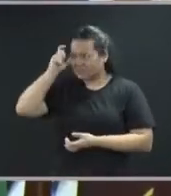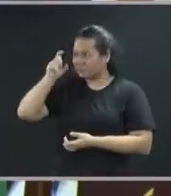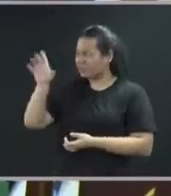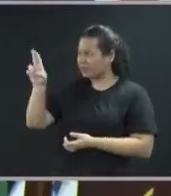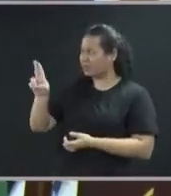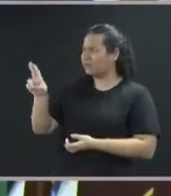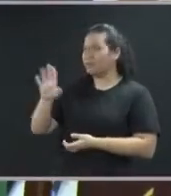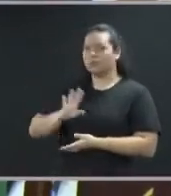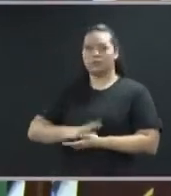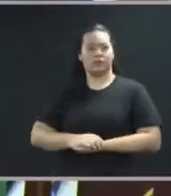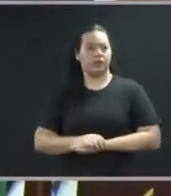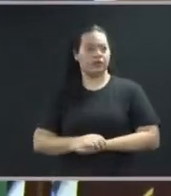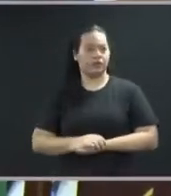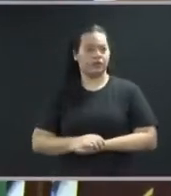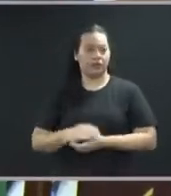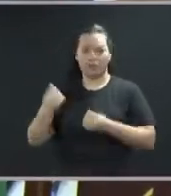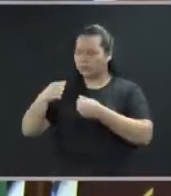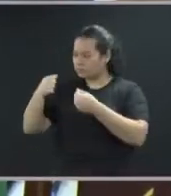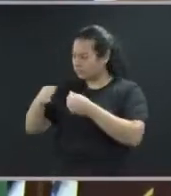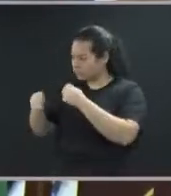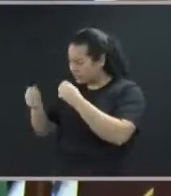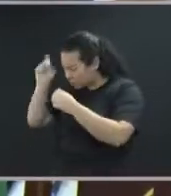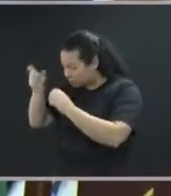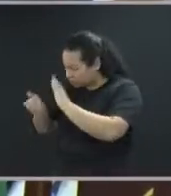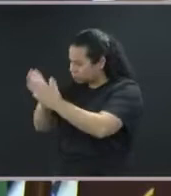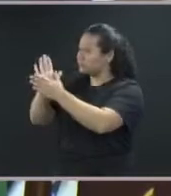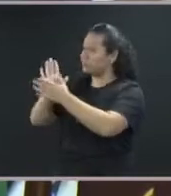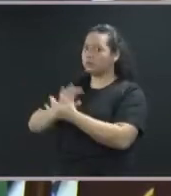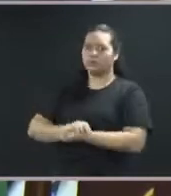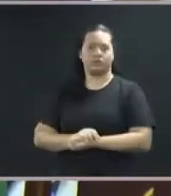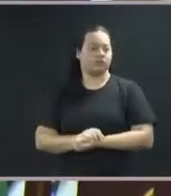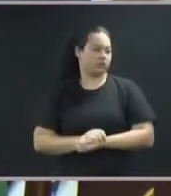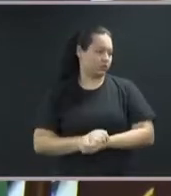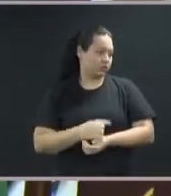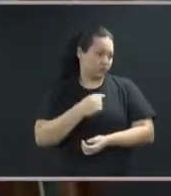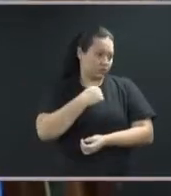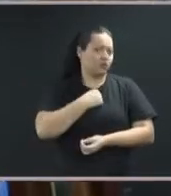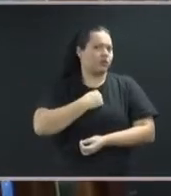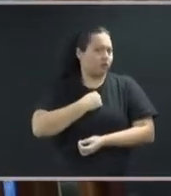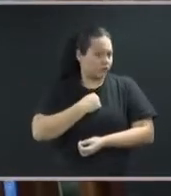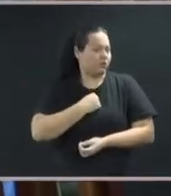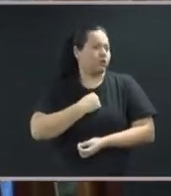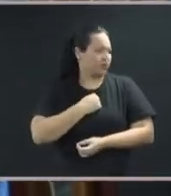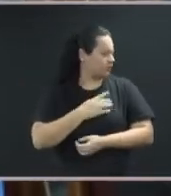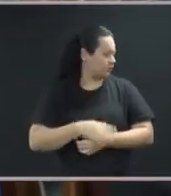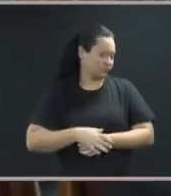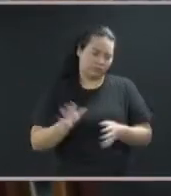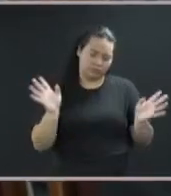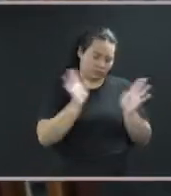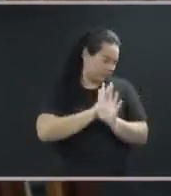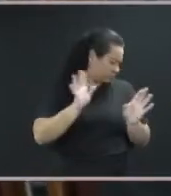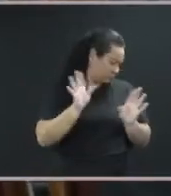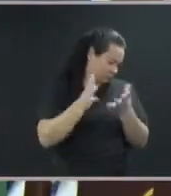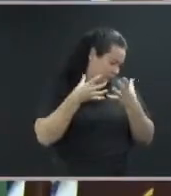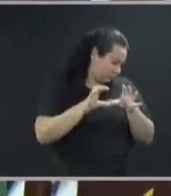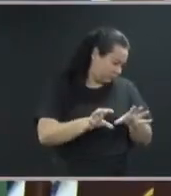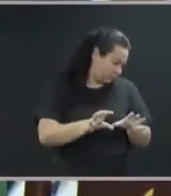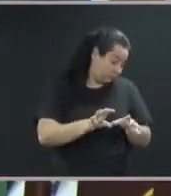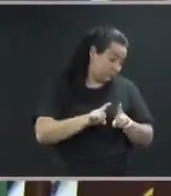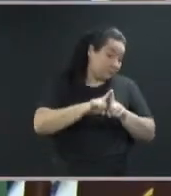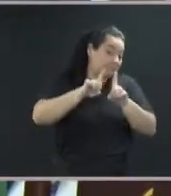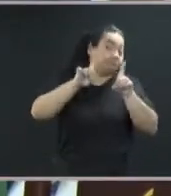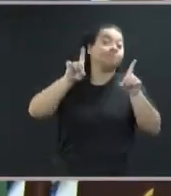estou esperando você faz tempo aí. Aí eu confesso para os irmãos que eu não ia, não. Mas a minha esposa é mulher de Deus, ela disse: